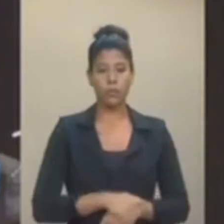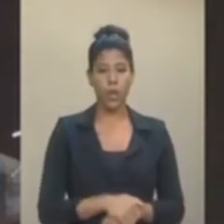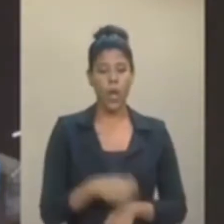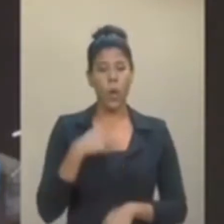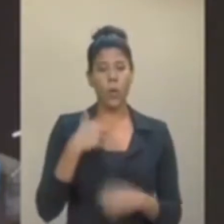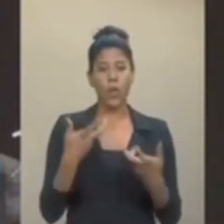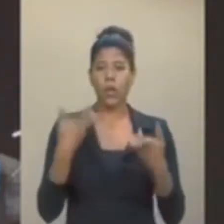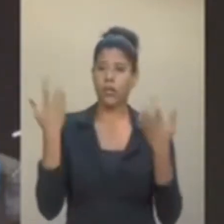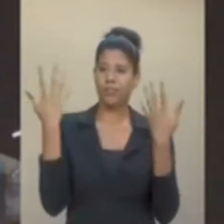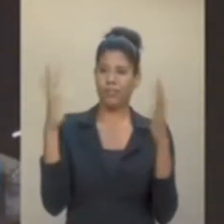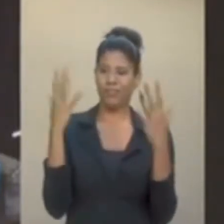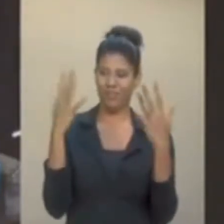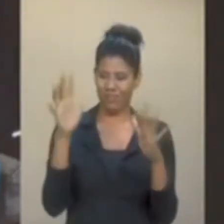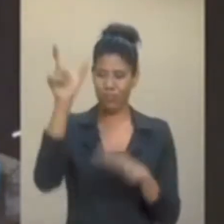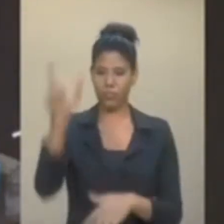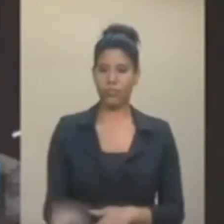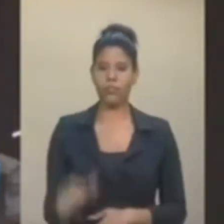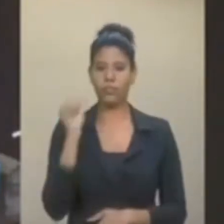homenagens a ela.